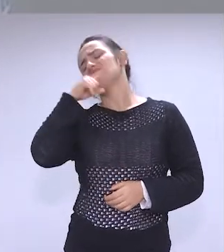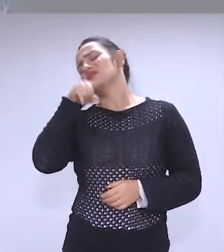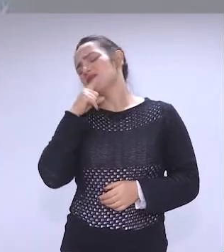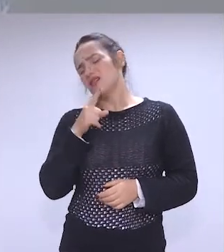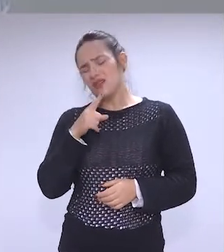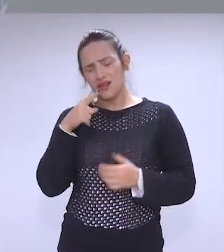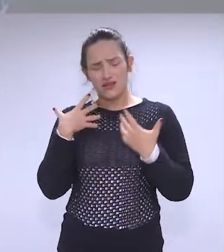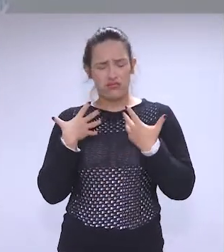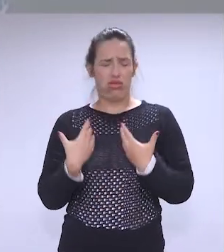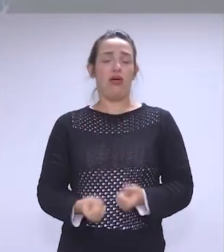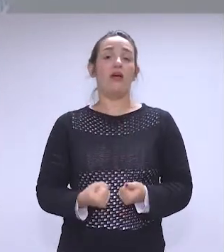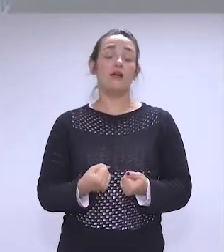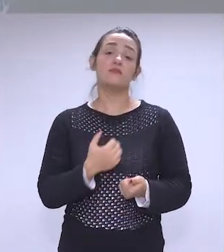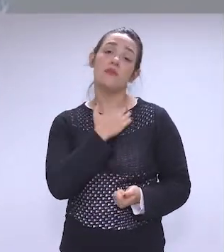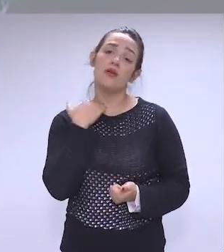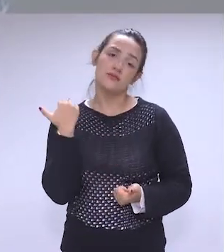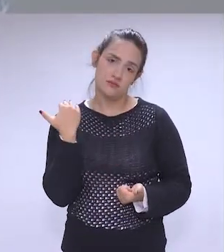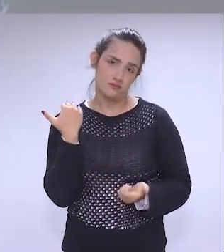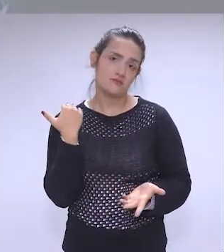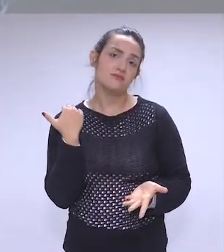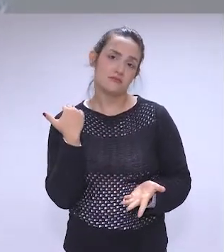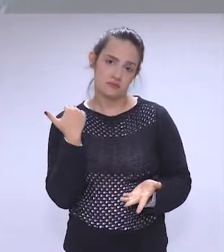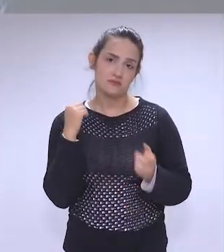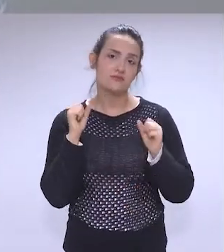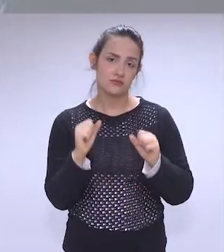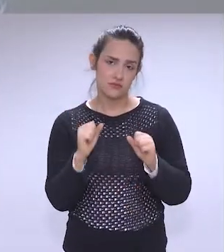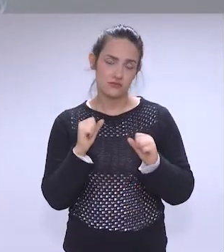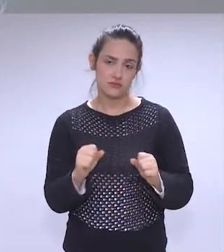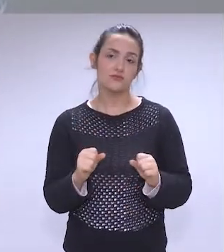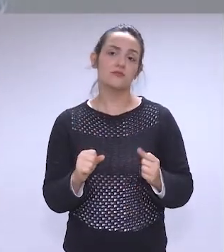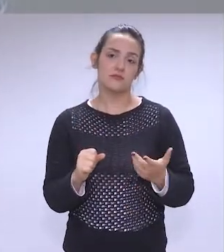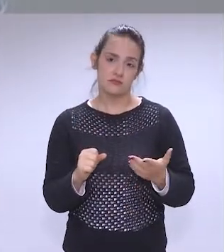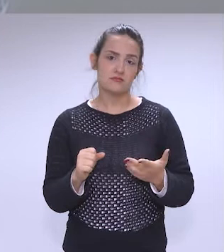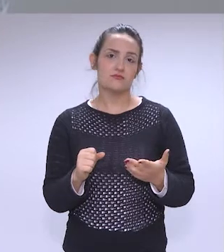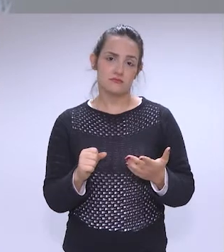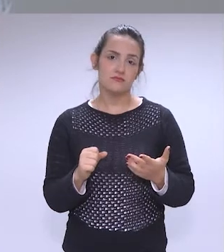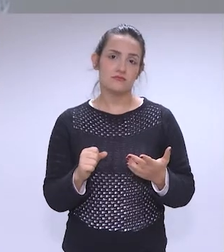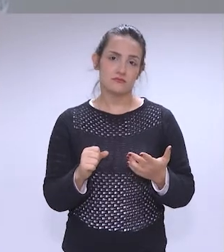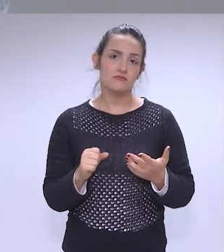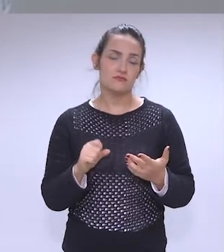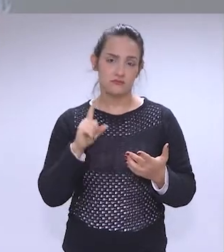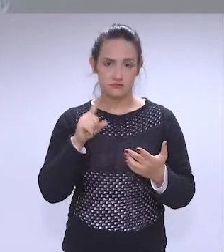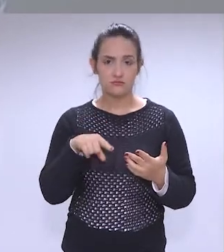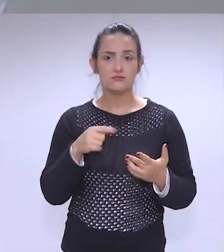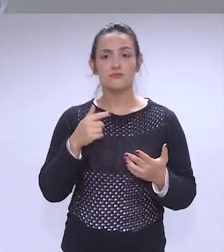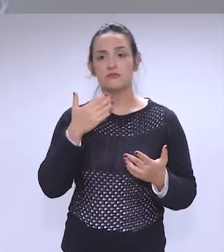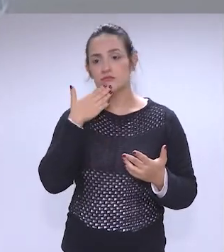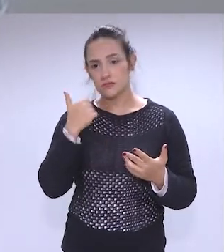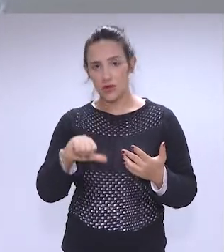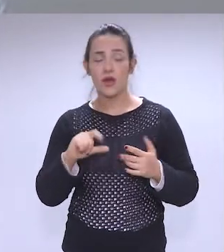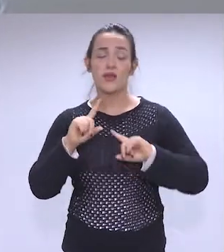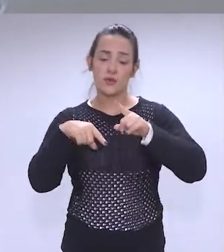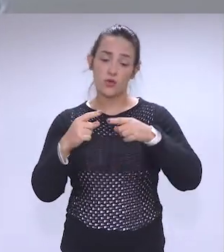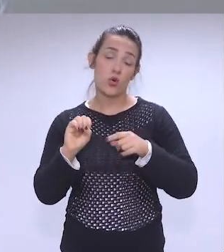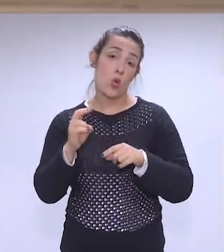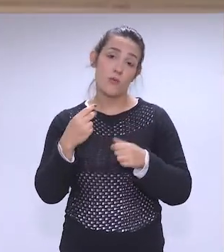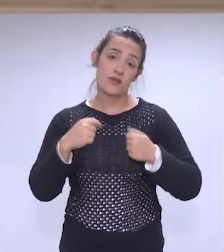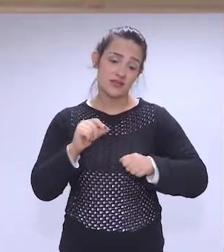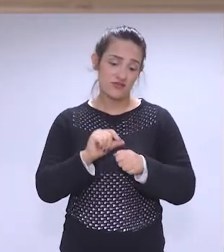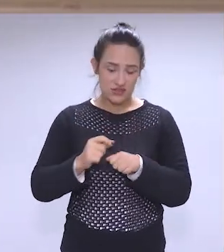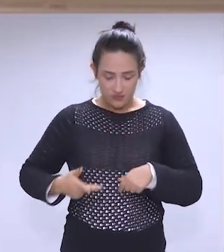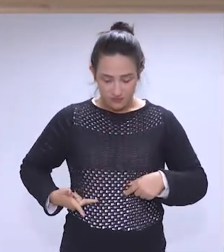expor-se ao trabalho de parto natural, o que pode levar também à incidência dos índices de cesárea, por